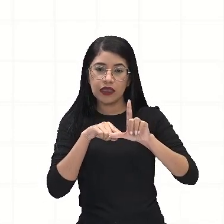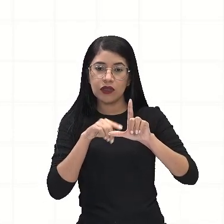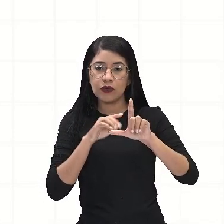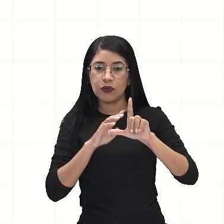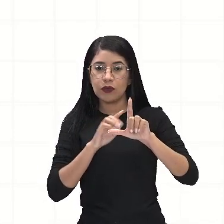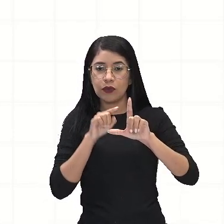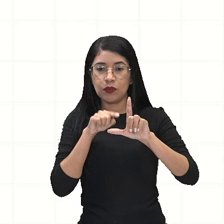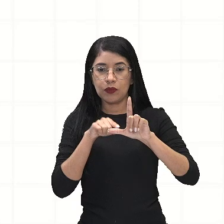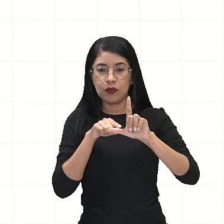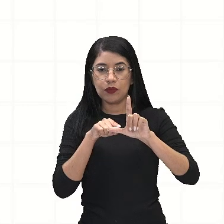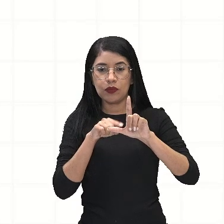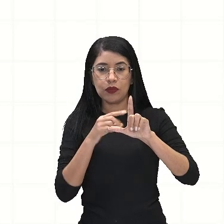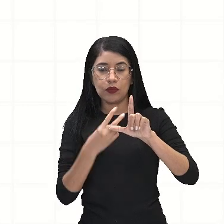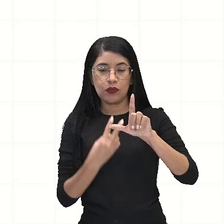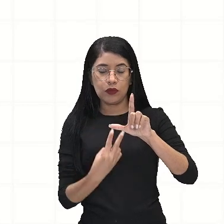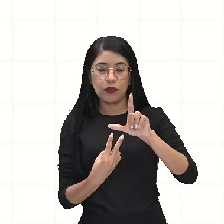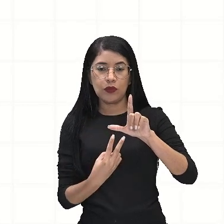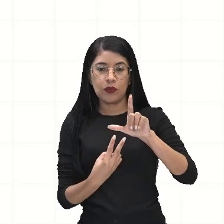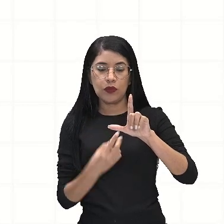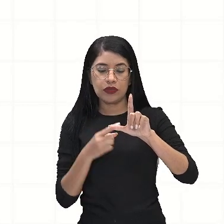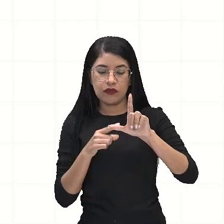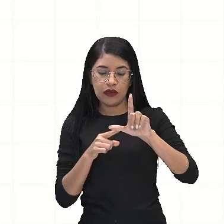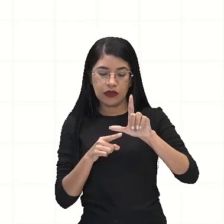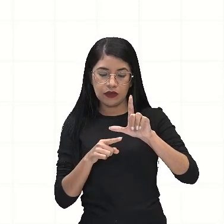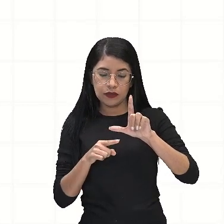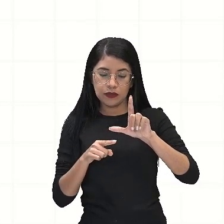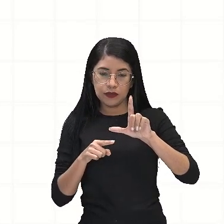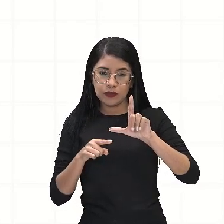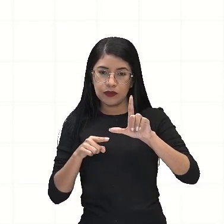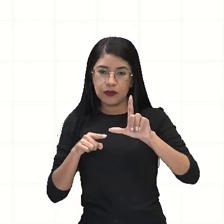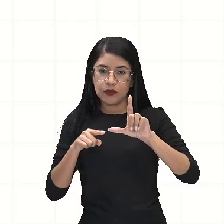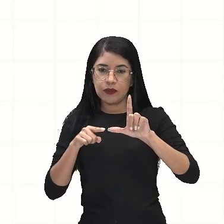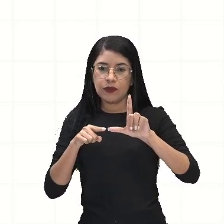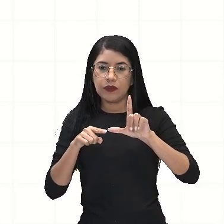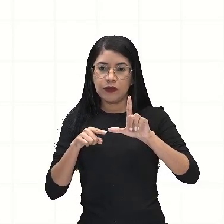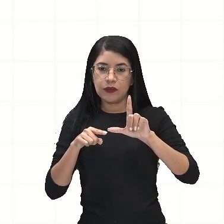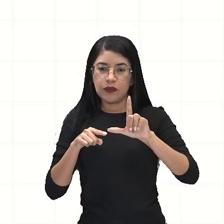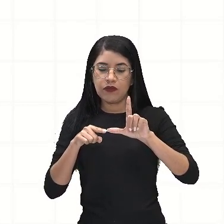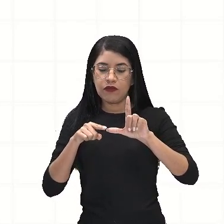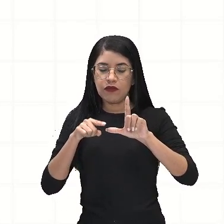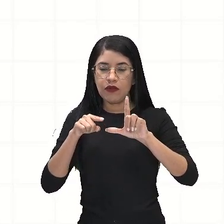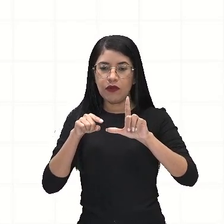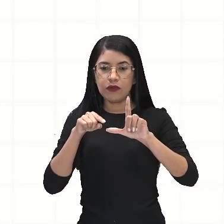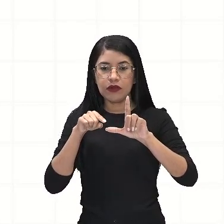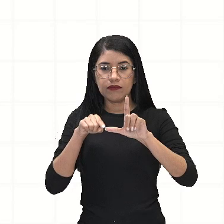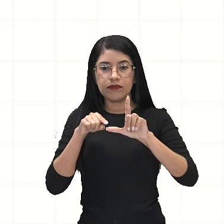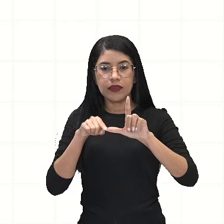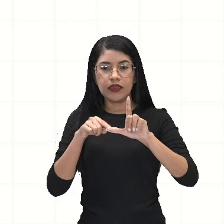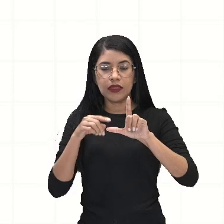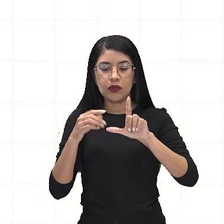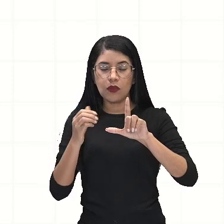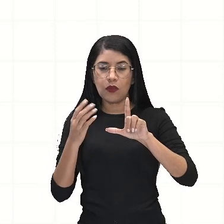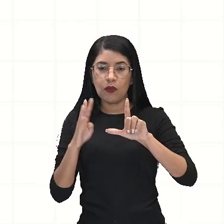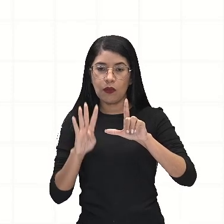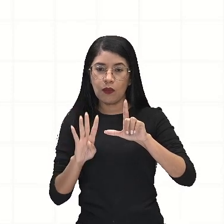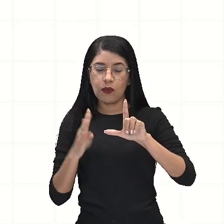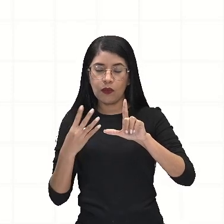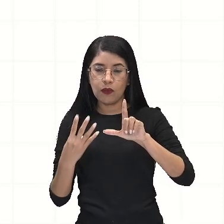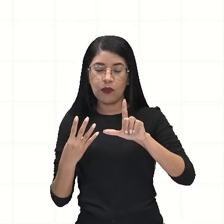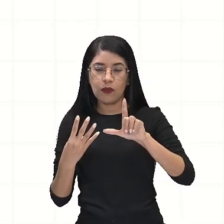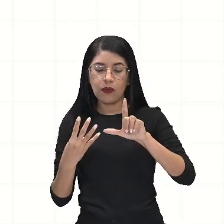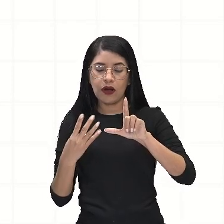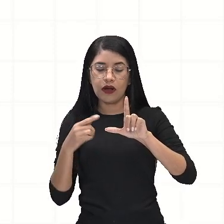aqui no ponto 2, continua descendo, chega no limite dela e volta a subir. Corta novamente o